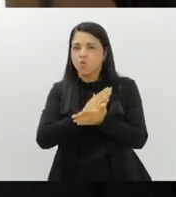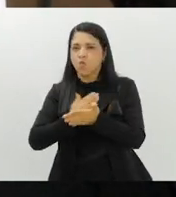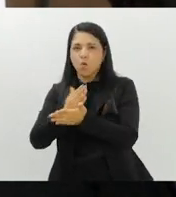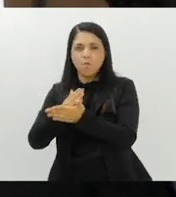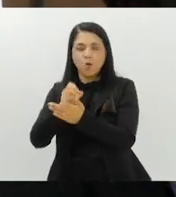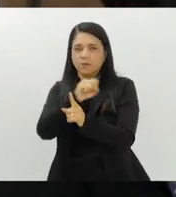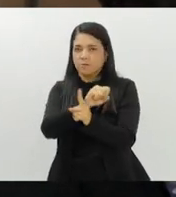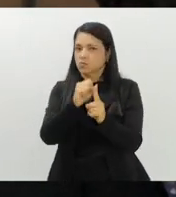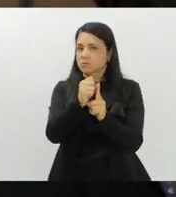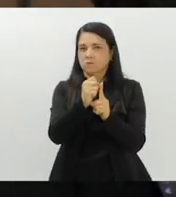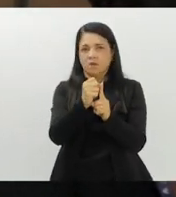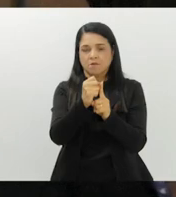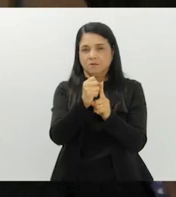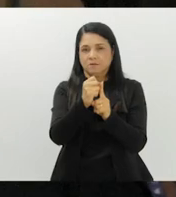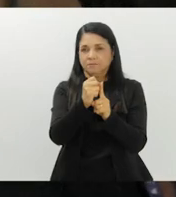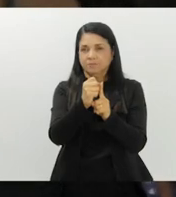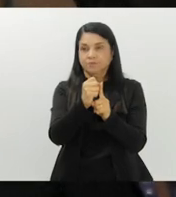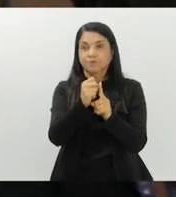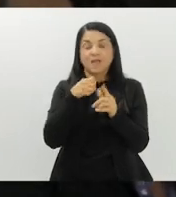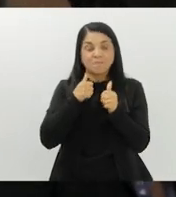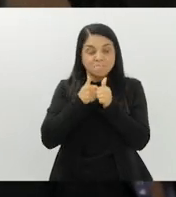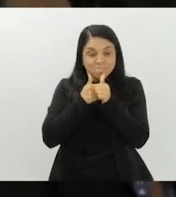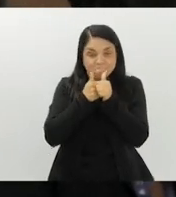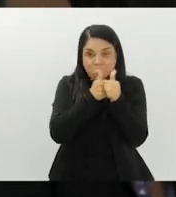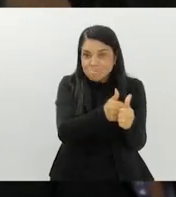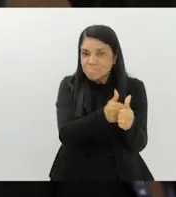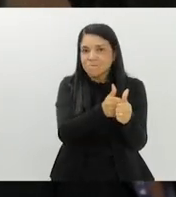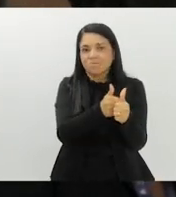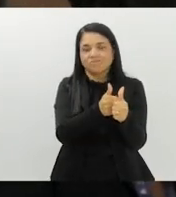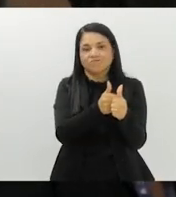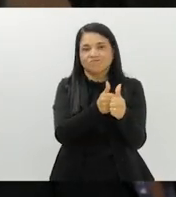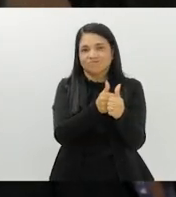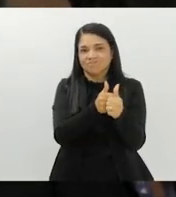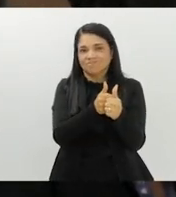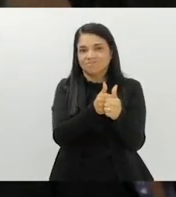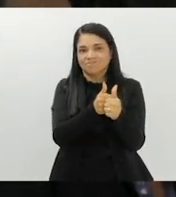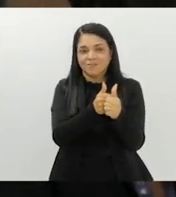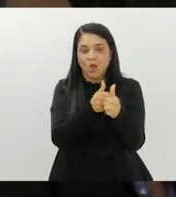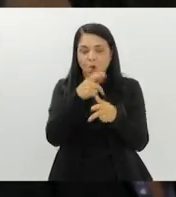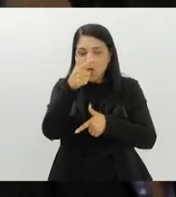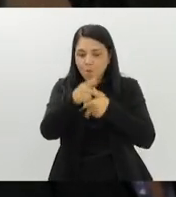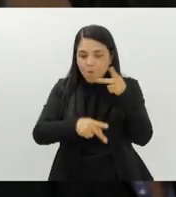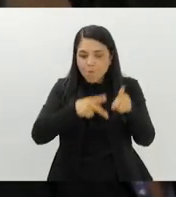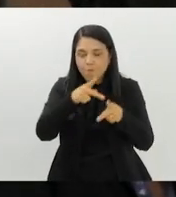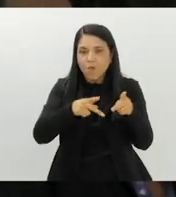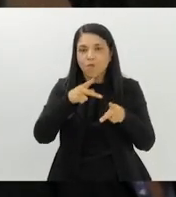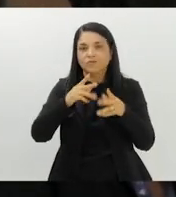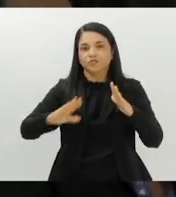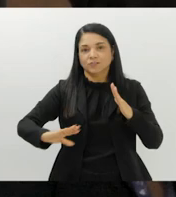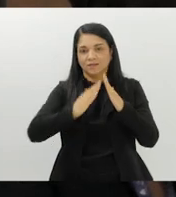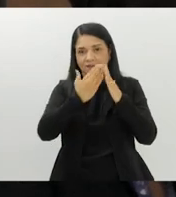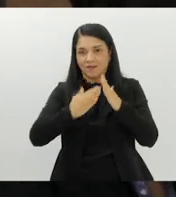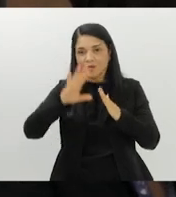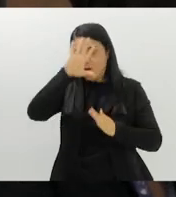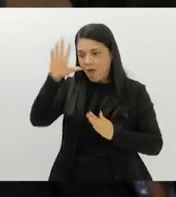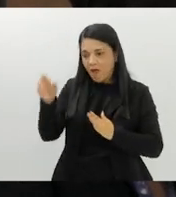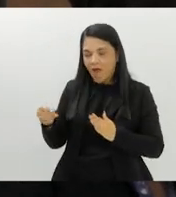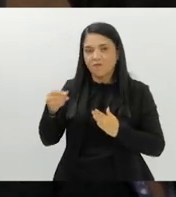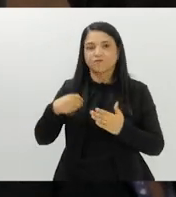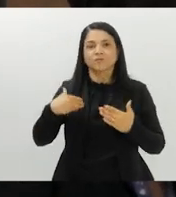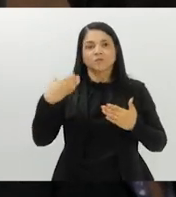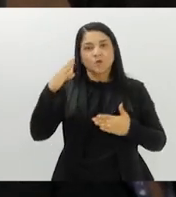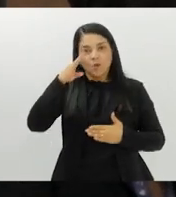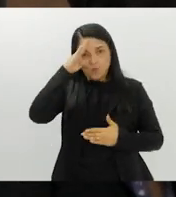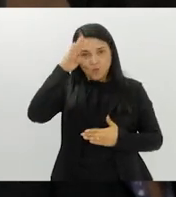nossa sociedade. Só que a perseguição ela vem diretamente para os povos de terreiro, afro, umbanda, candomblé,